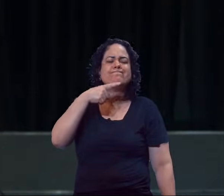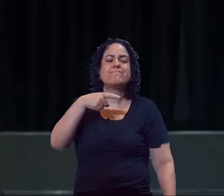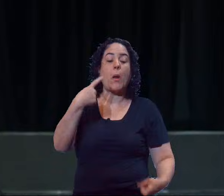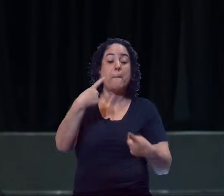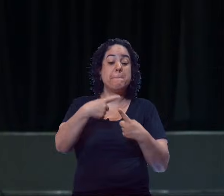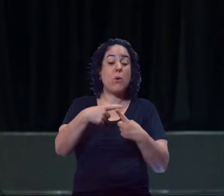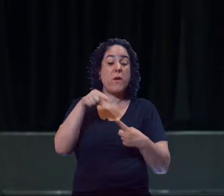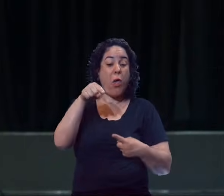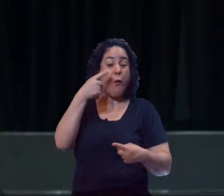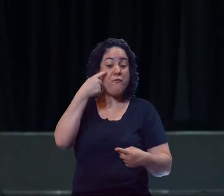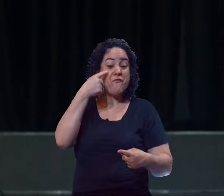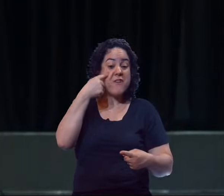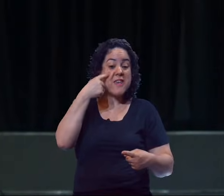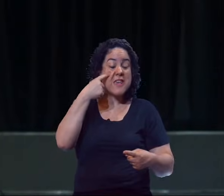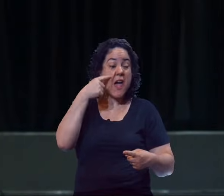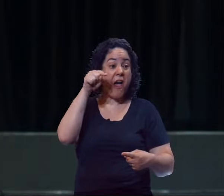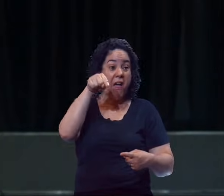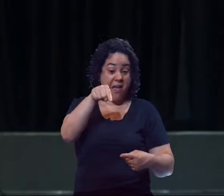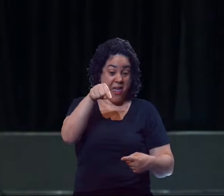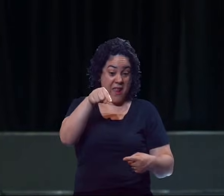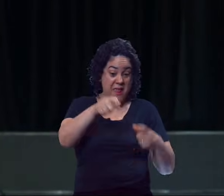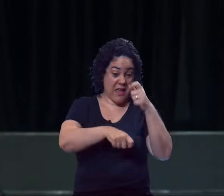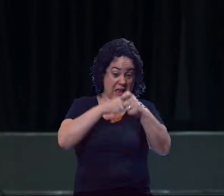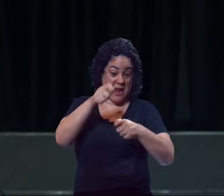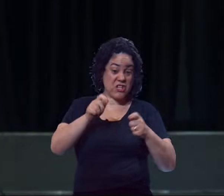porque aqueles pratos eram